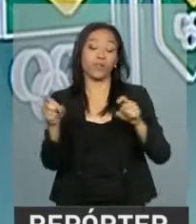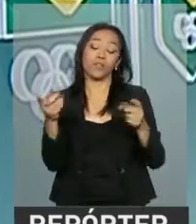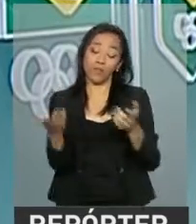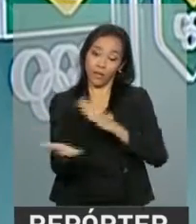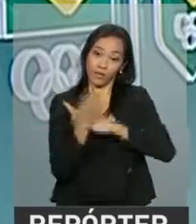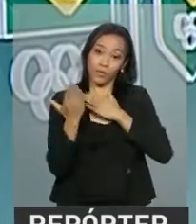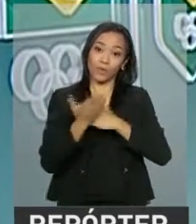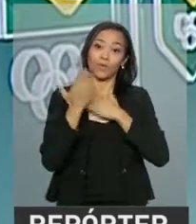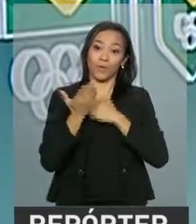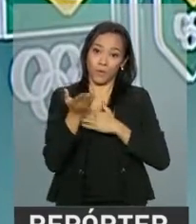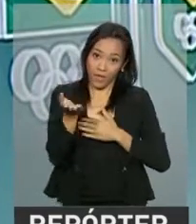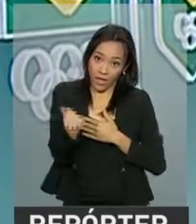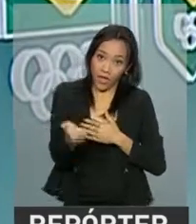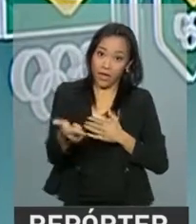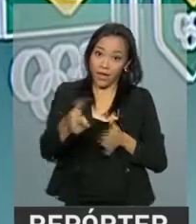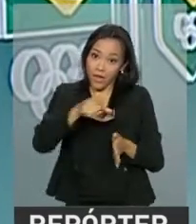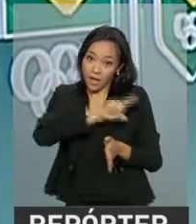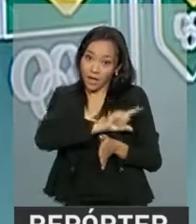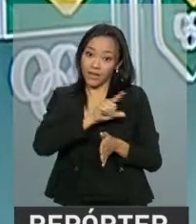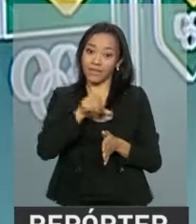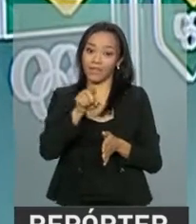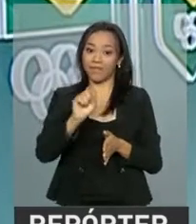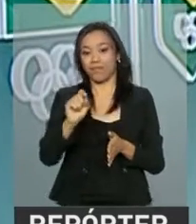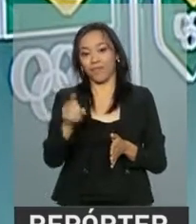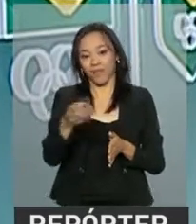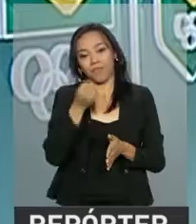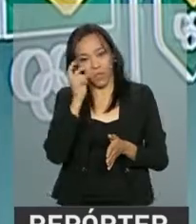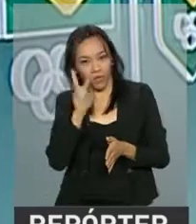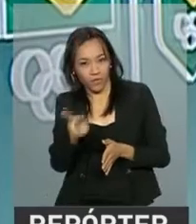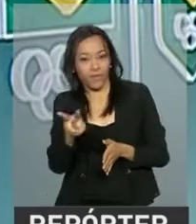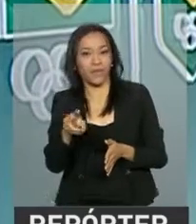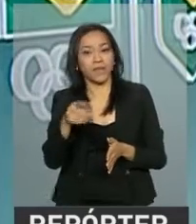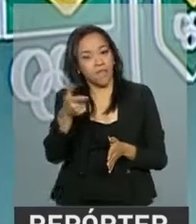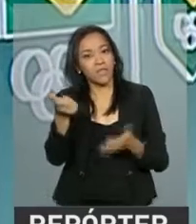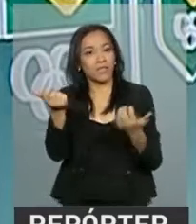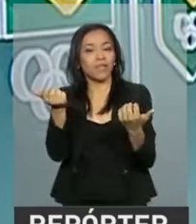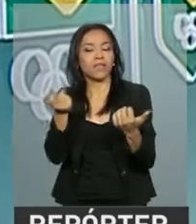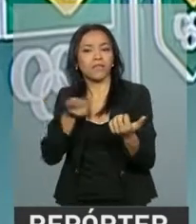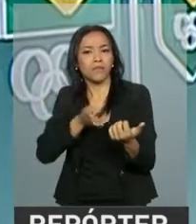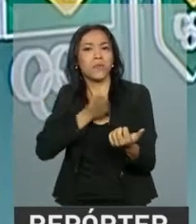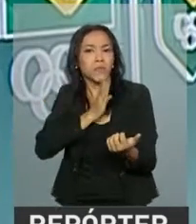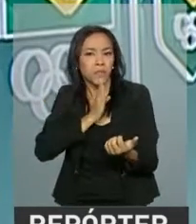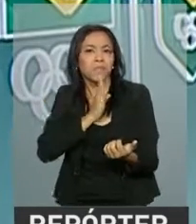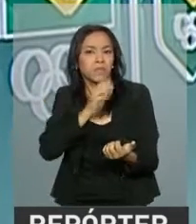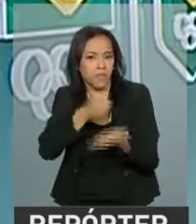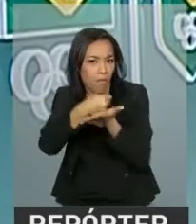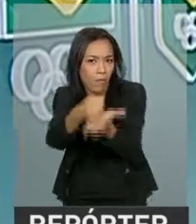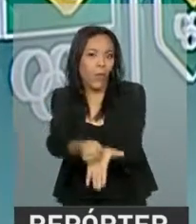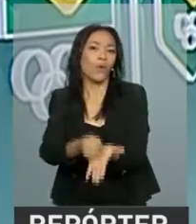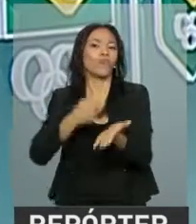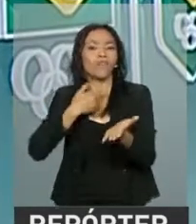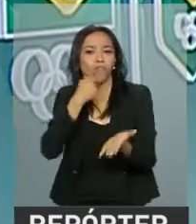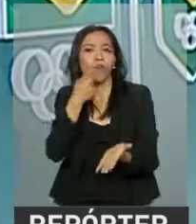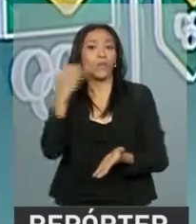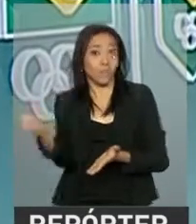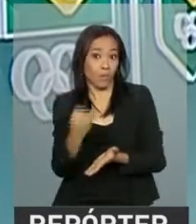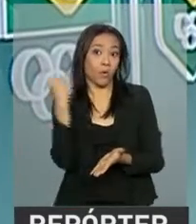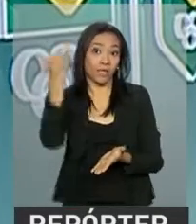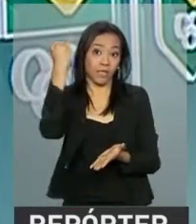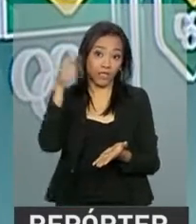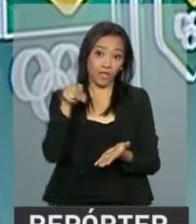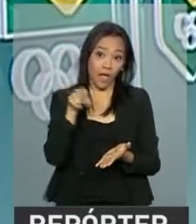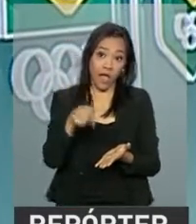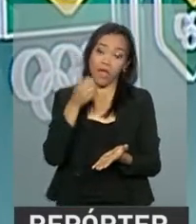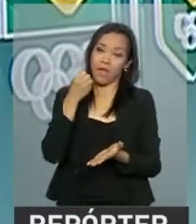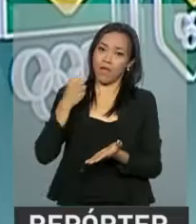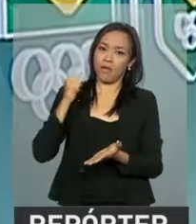gente ouviu aí, ele entrou um pouco antes de mim, era para ter entrado depois, né, pelo que eu percebi, mas ele reconheceu esse apoio, o Robson falou da importância disso, ele que é